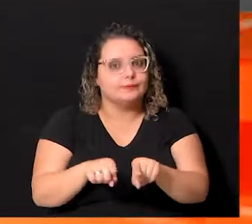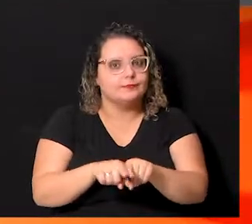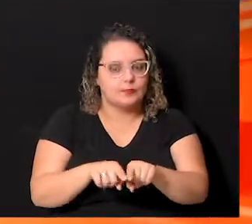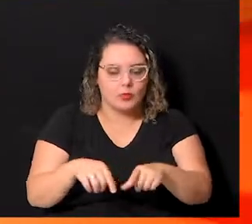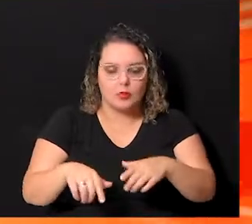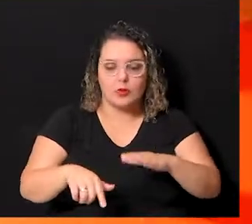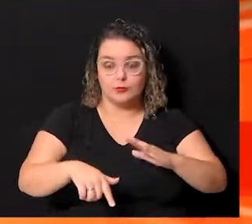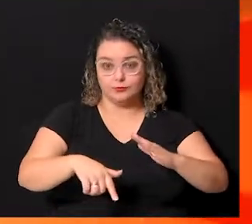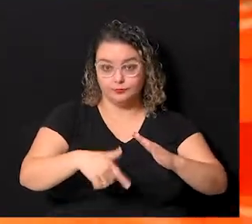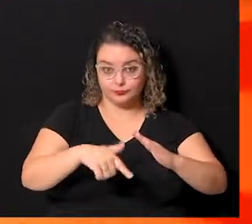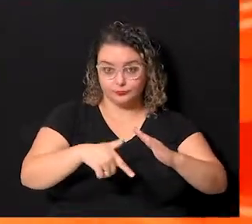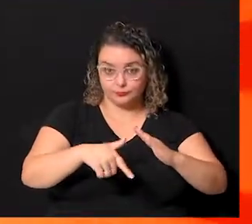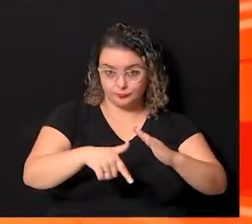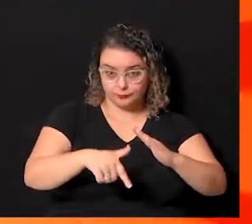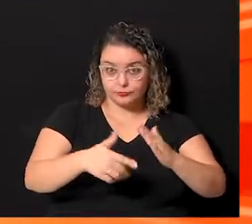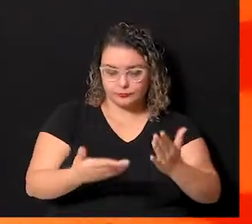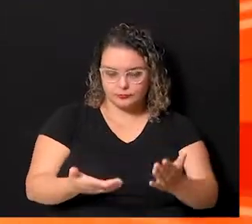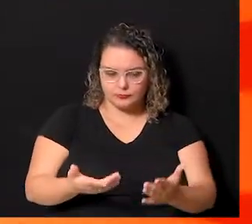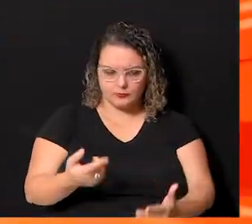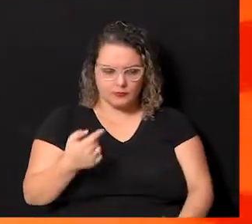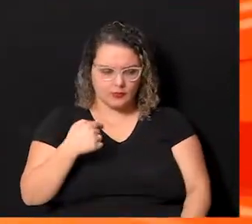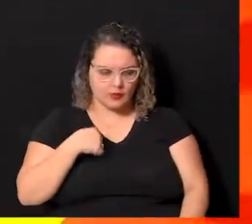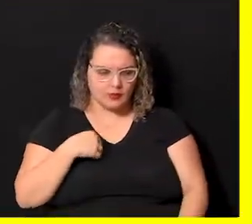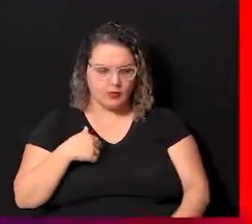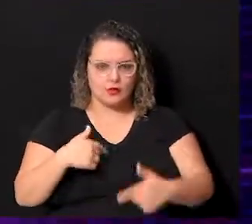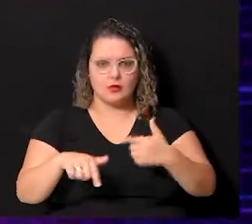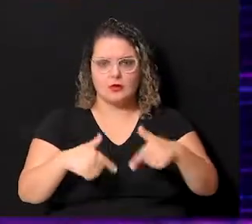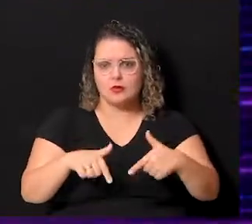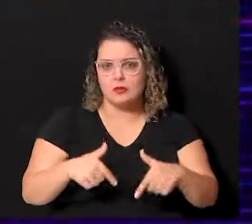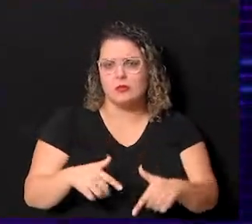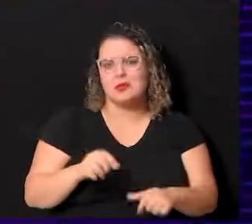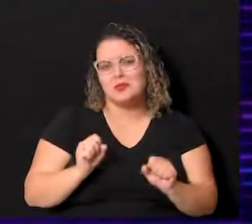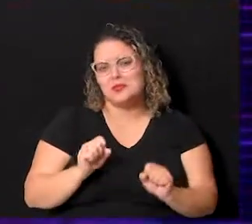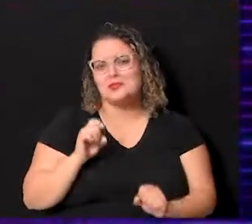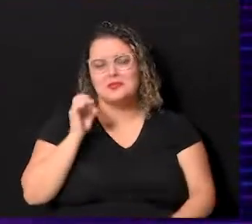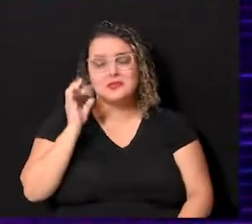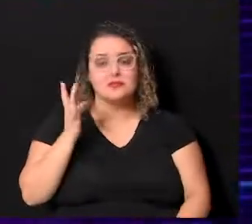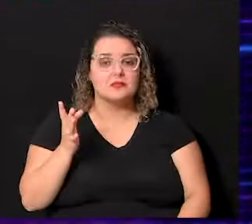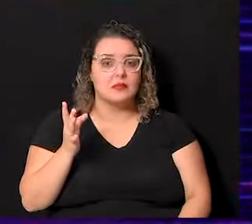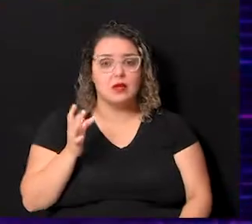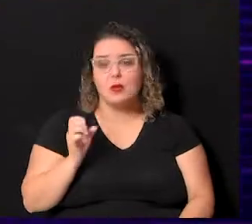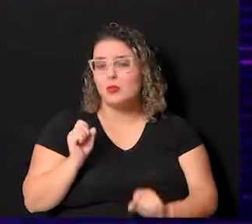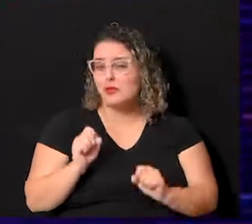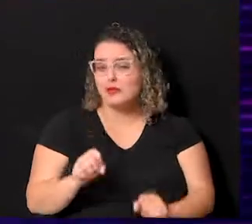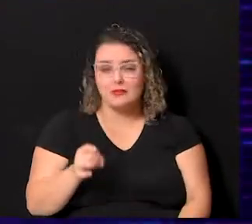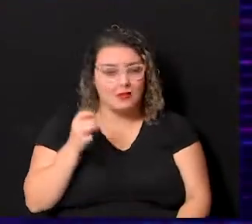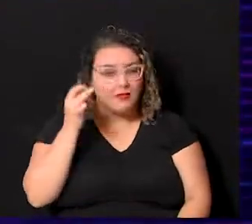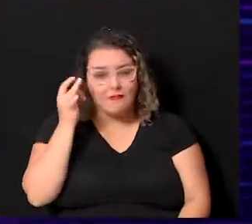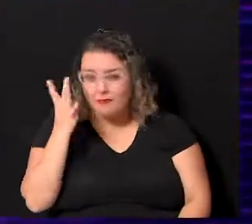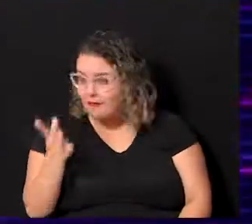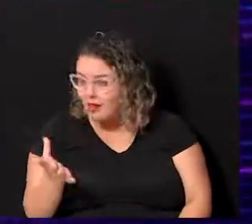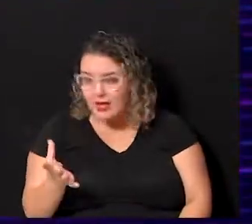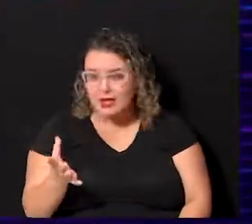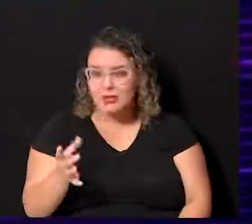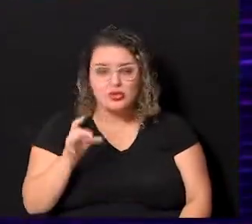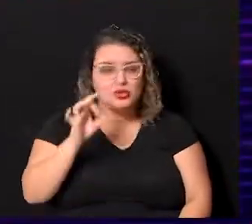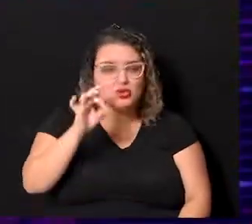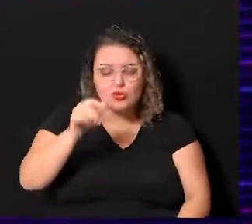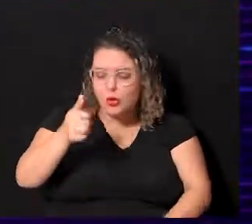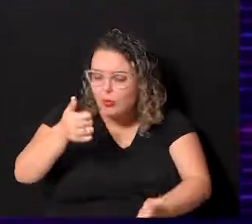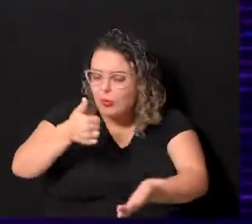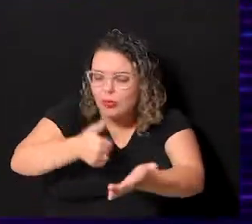home office, como muita gente, pensando assim, nossa, meu trabalho podia ser mais fácil, mas podia ser tão mais fácil esse trabalho, se fosse só